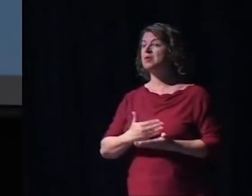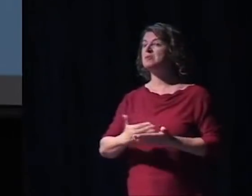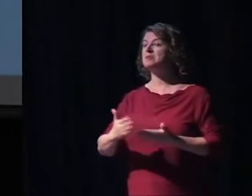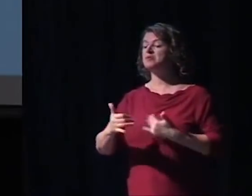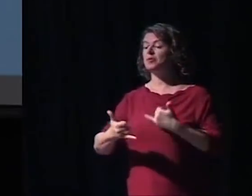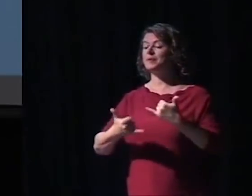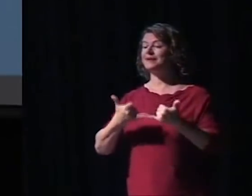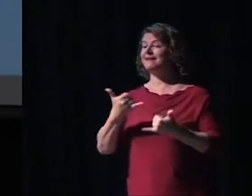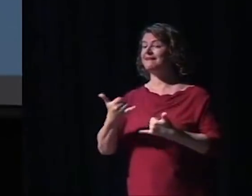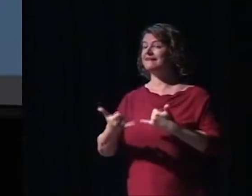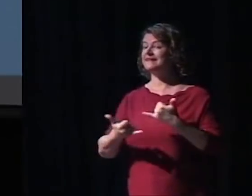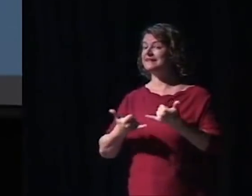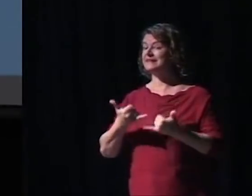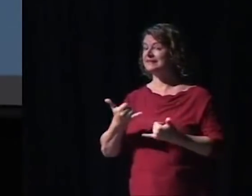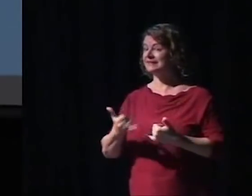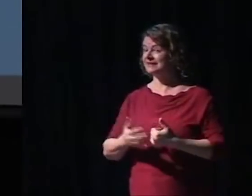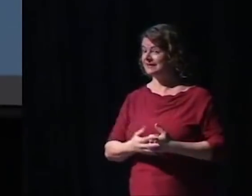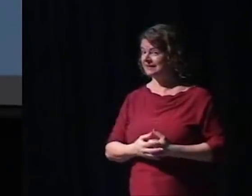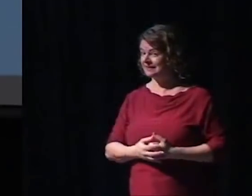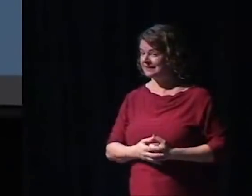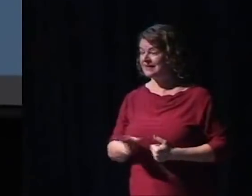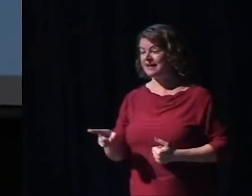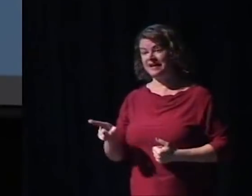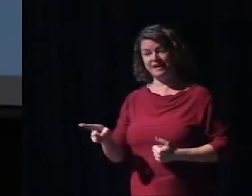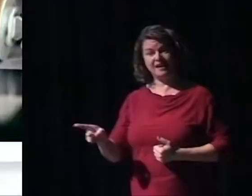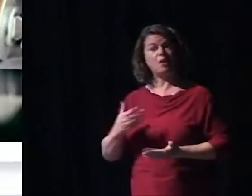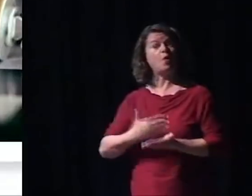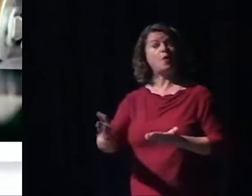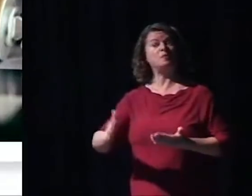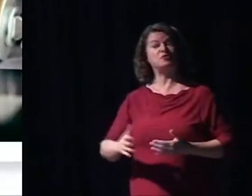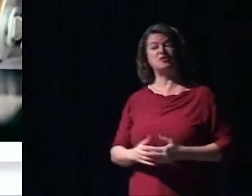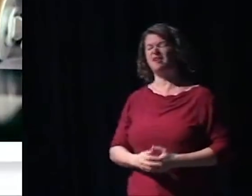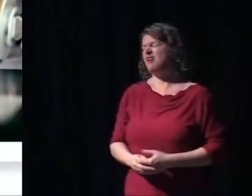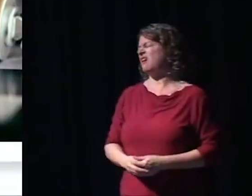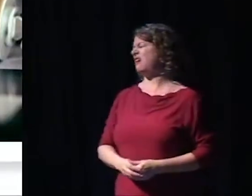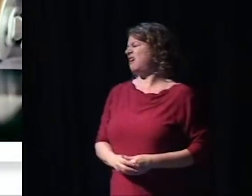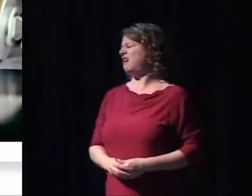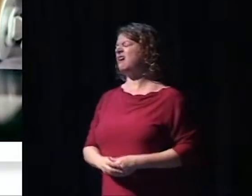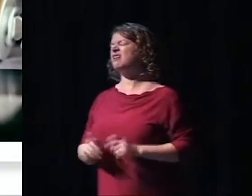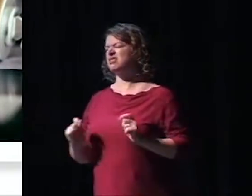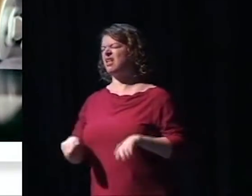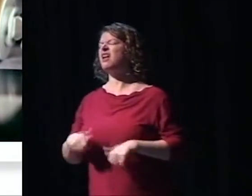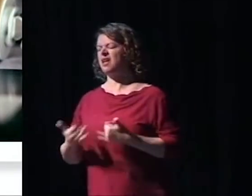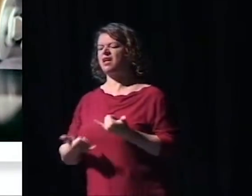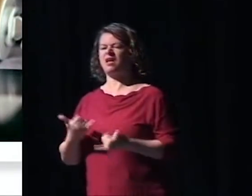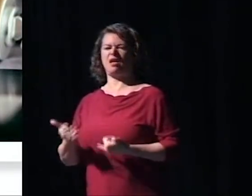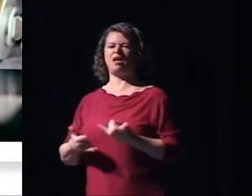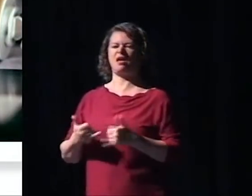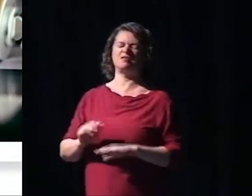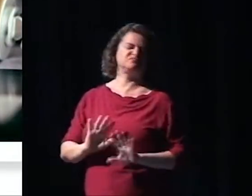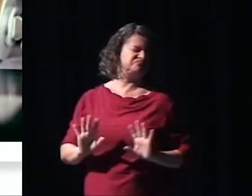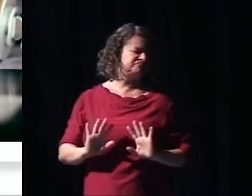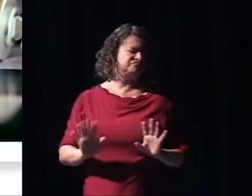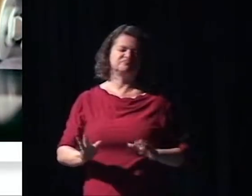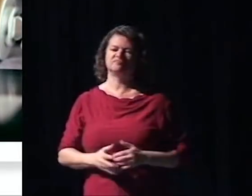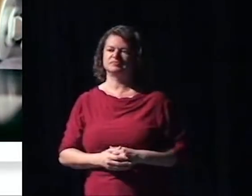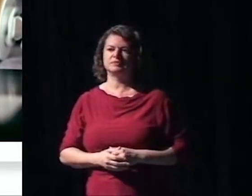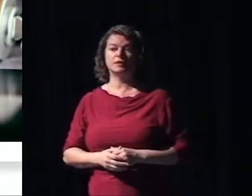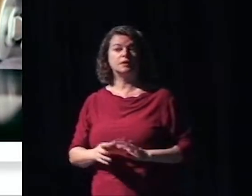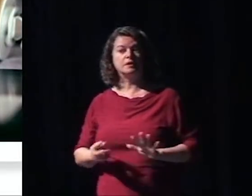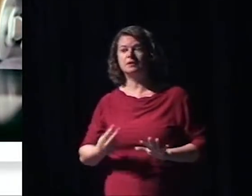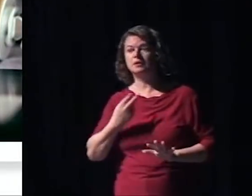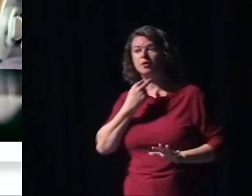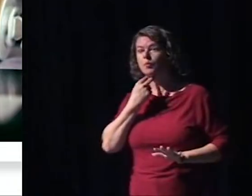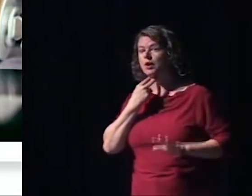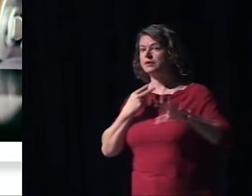isso. Não se põe em julgo desigual com os descrentes, pois o que tem em comum a justiça e a maldade, ou que comunhão pode